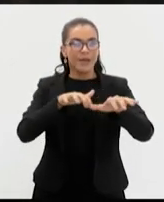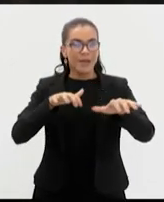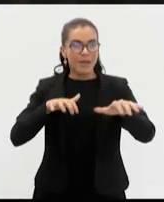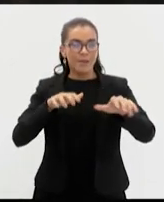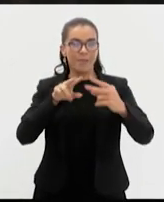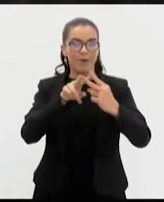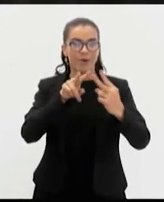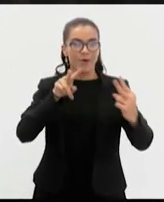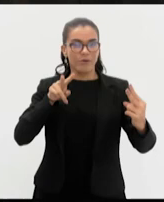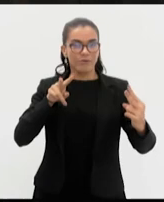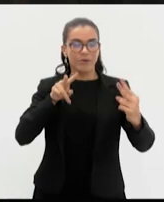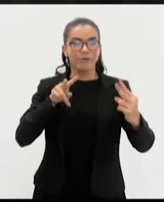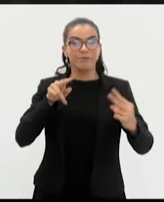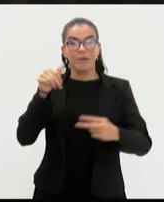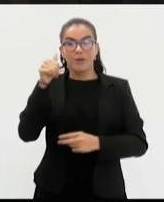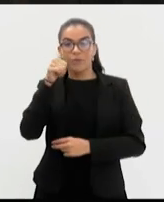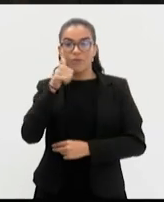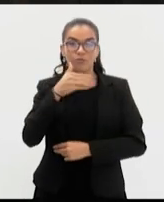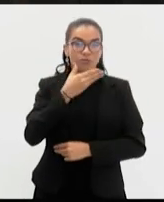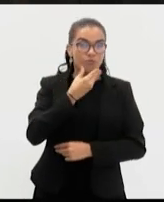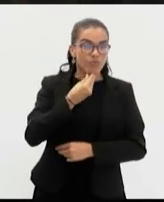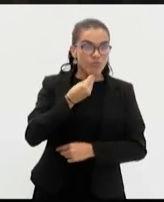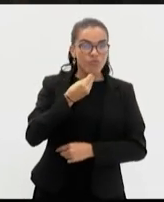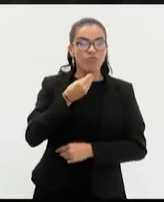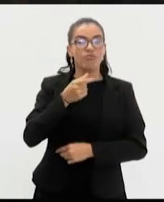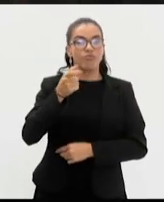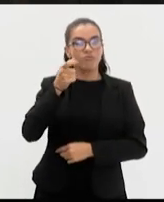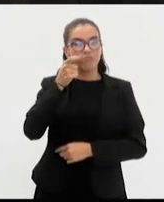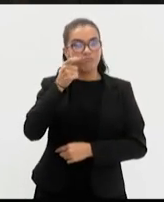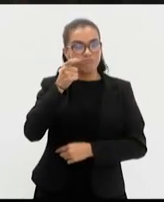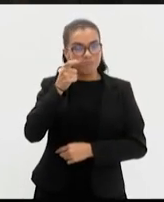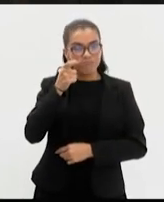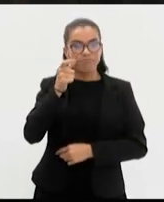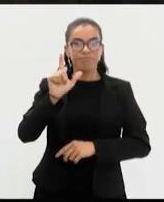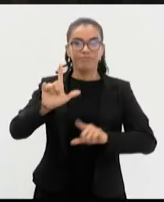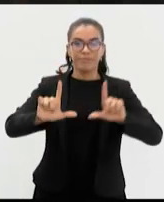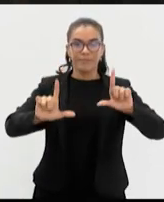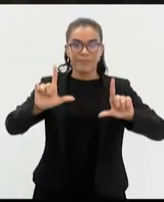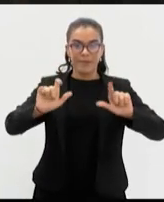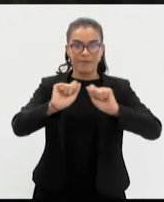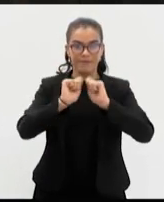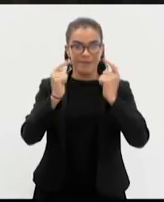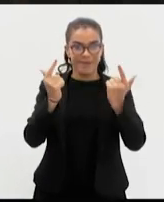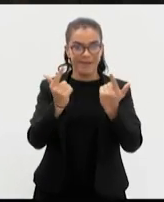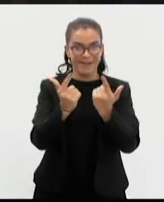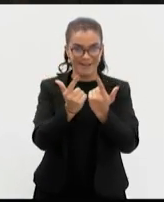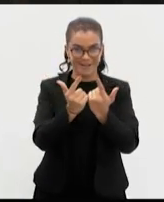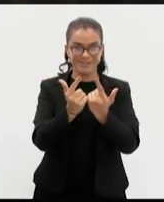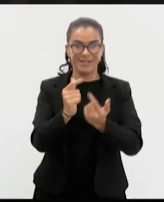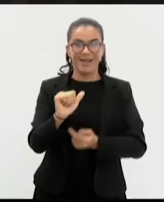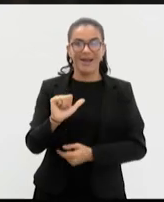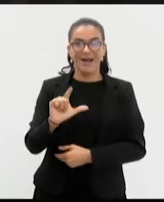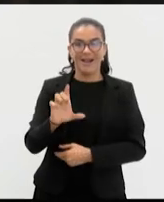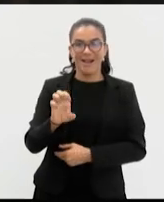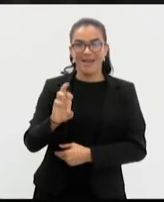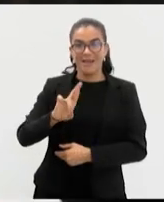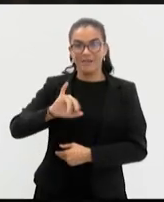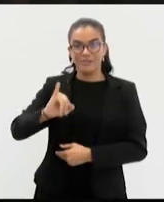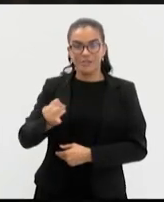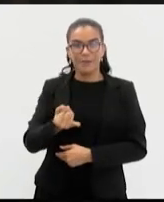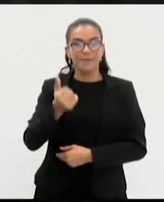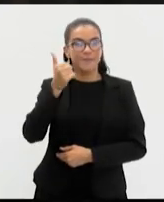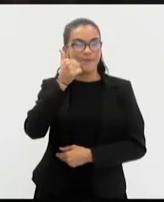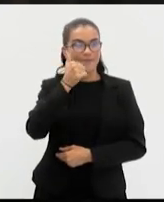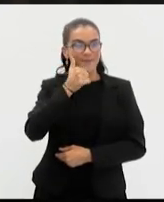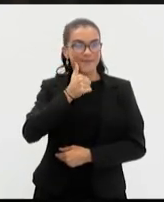remota senhoras e senhores telespectadores da TV alerge senhora